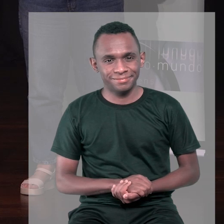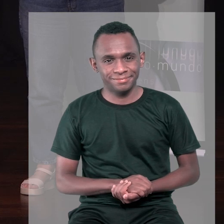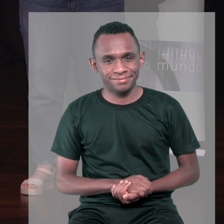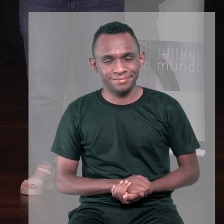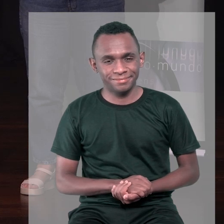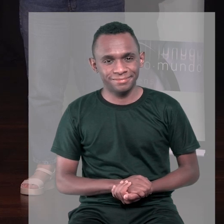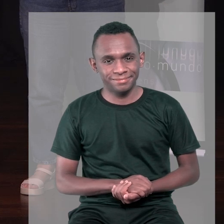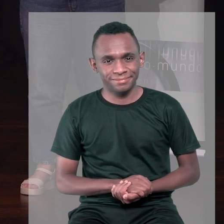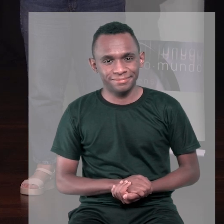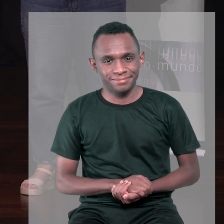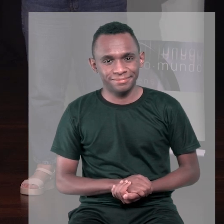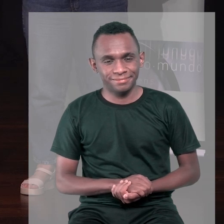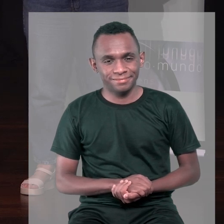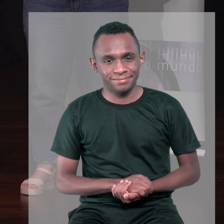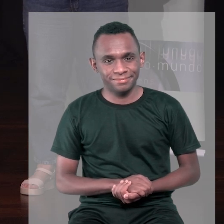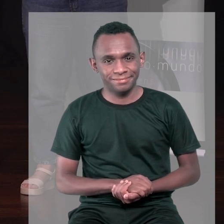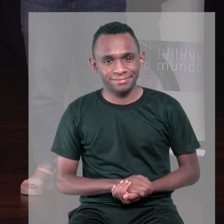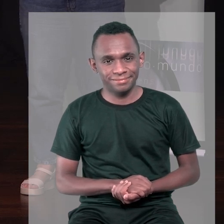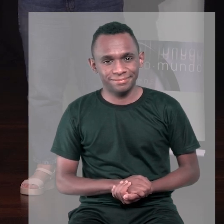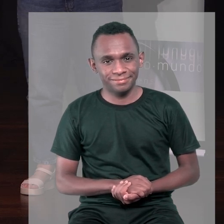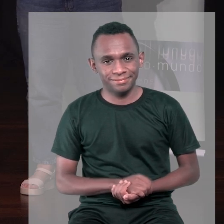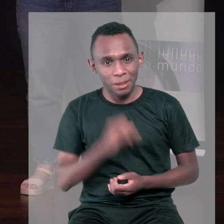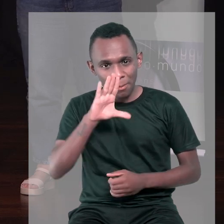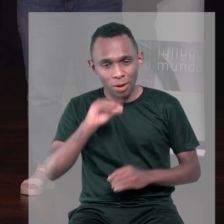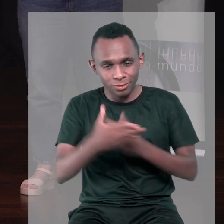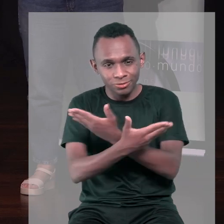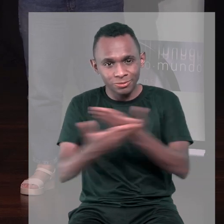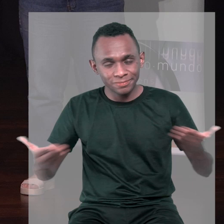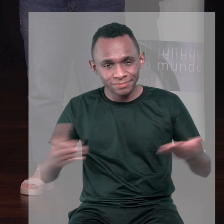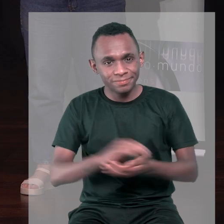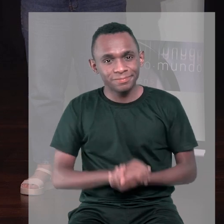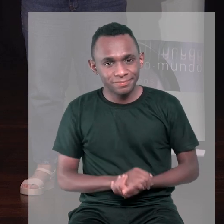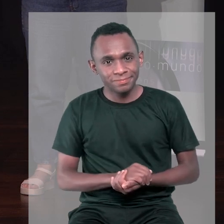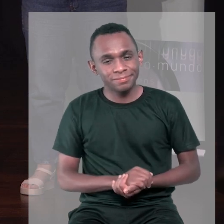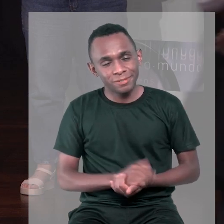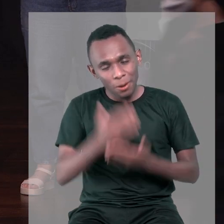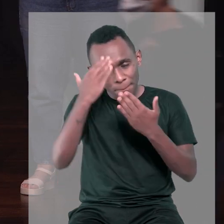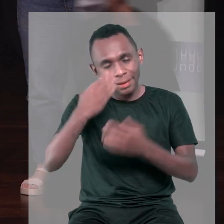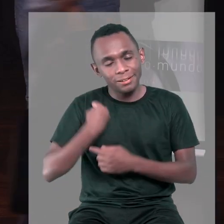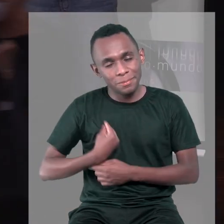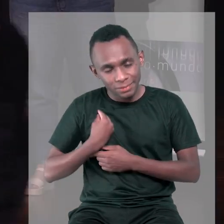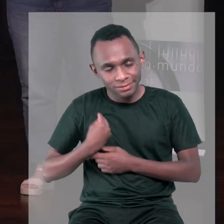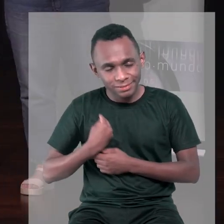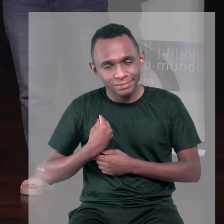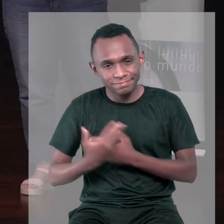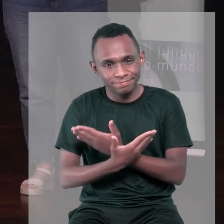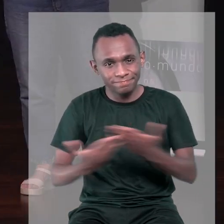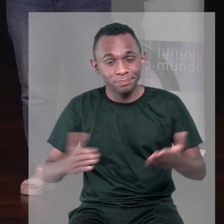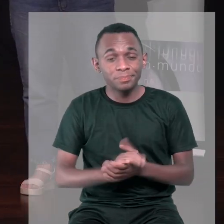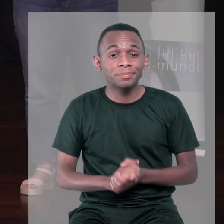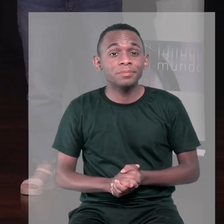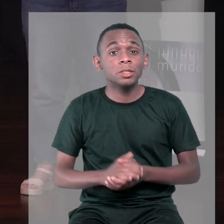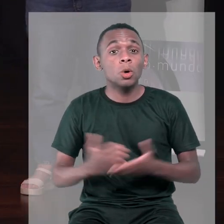Elton Adversi, que participa do ciclo de debates filosóficos Mutações, para falar sobre o tema